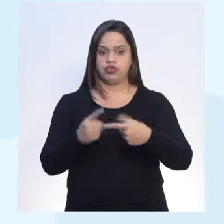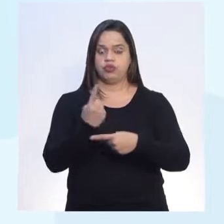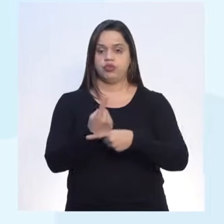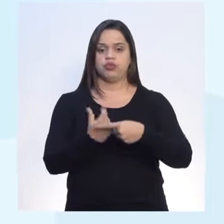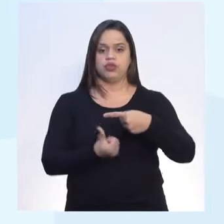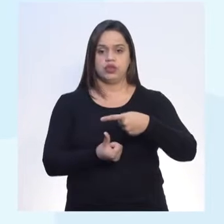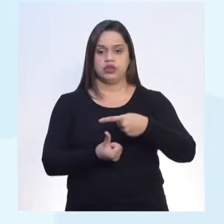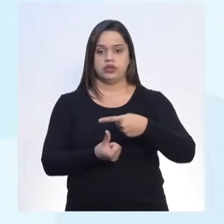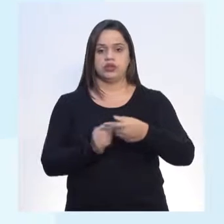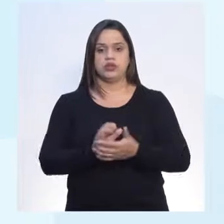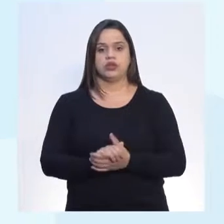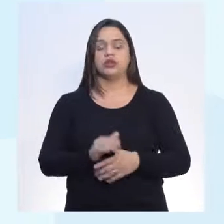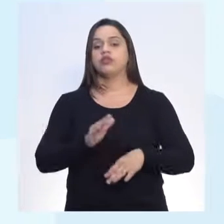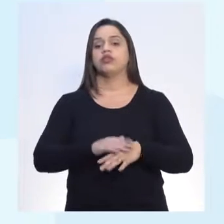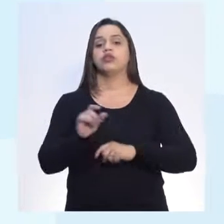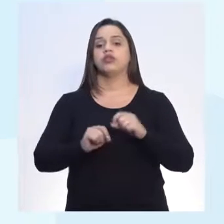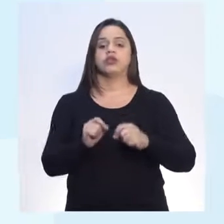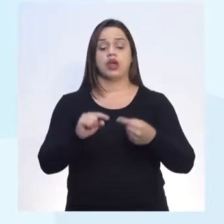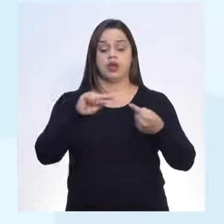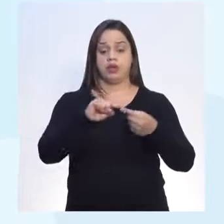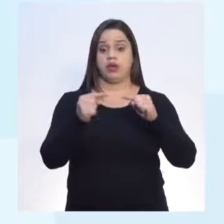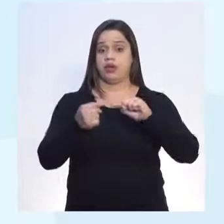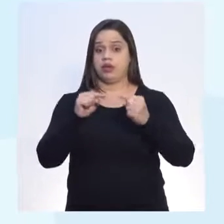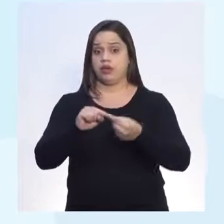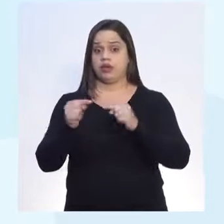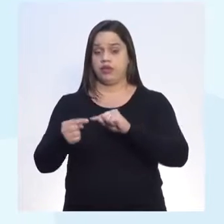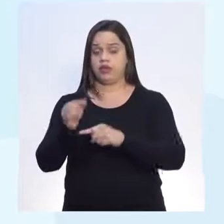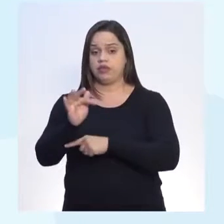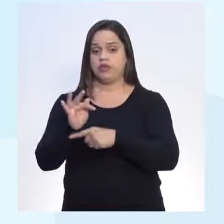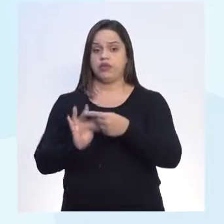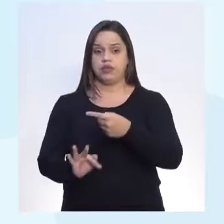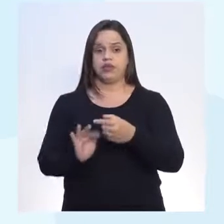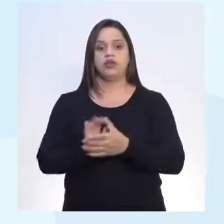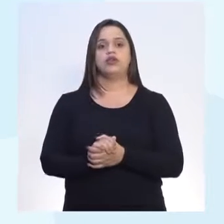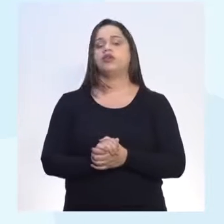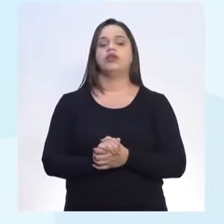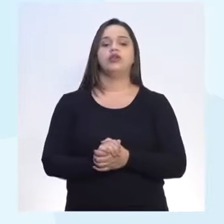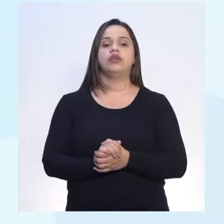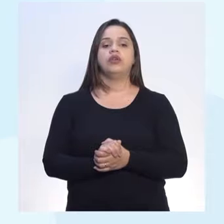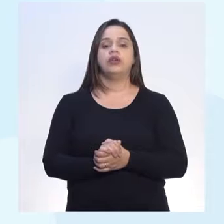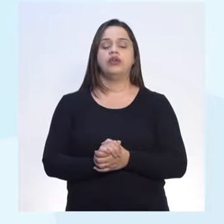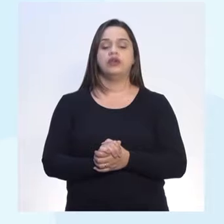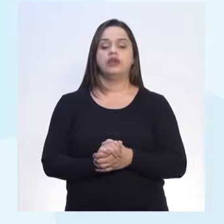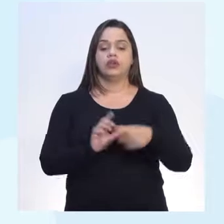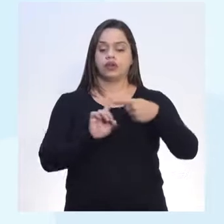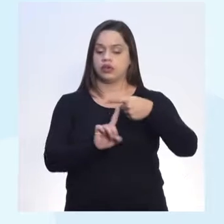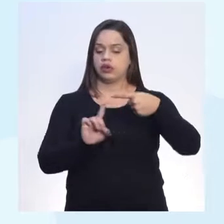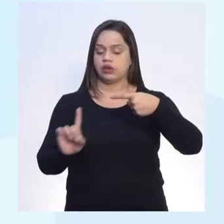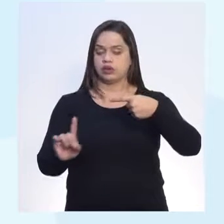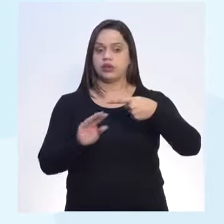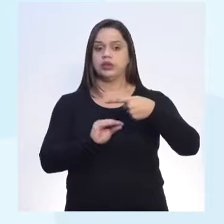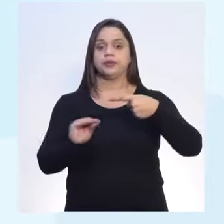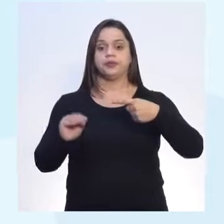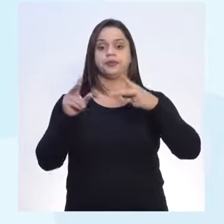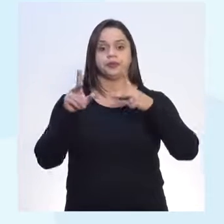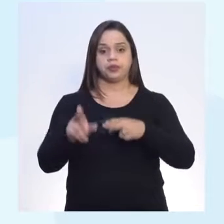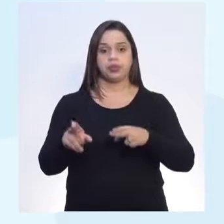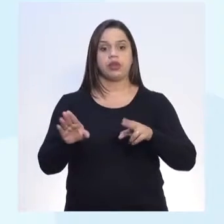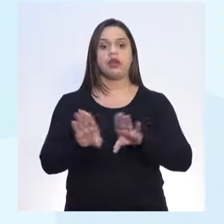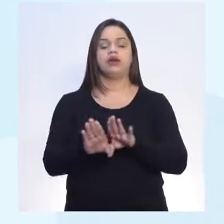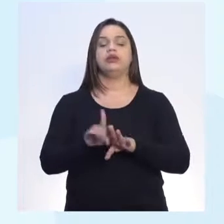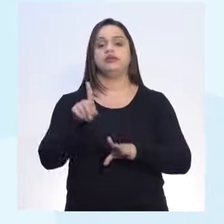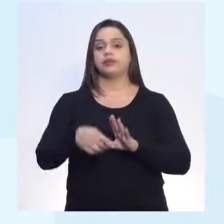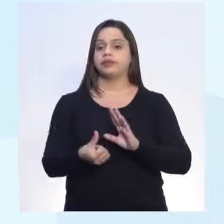faço? Fiz uma equivalência de frações, né? Coloquei ambas no mesmo denominador, que é o 6.